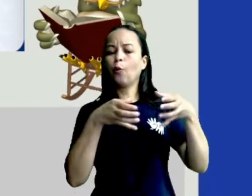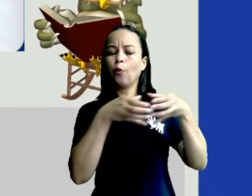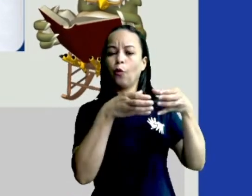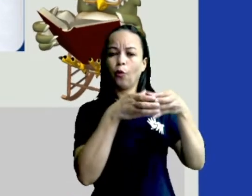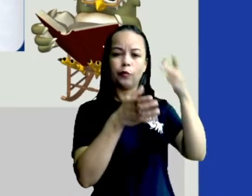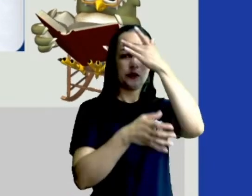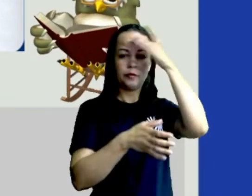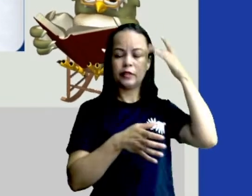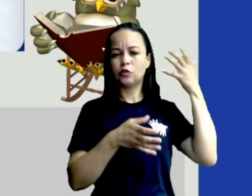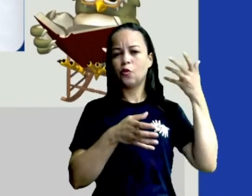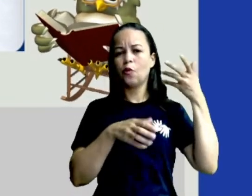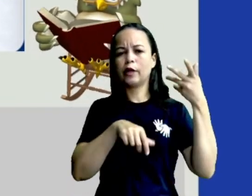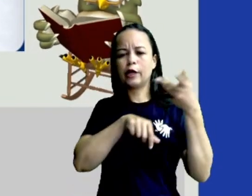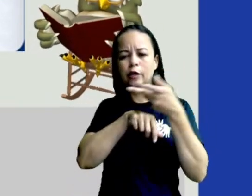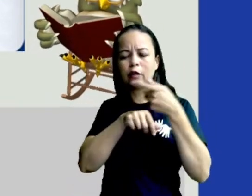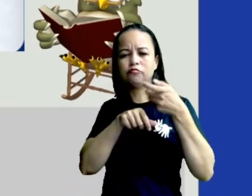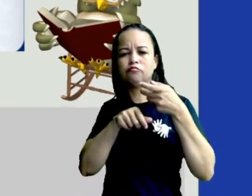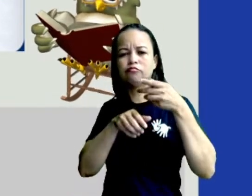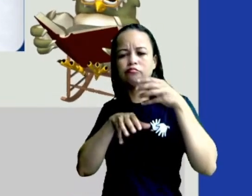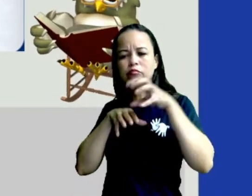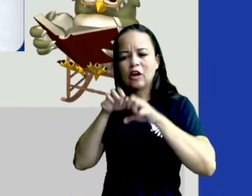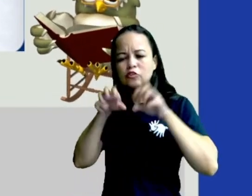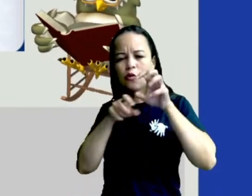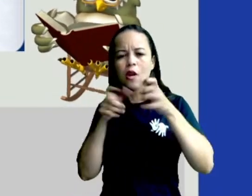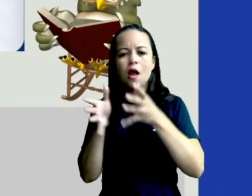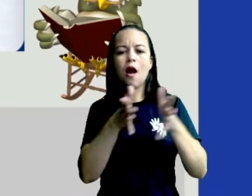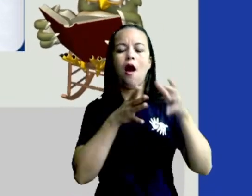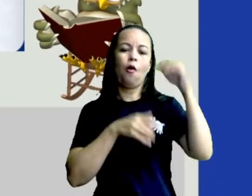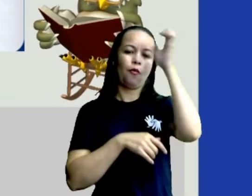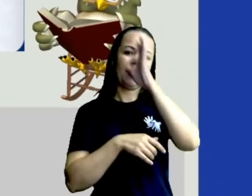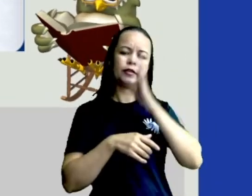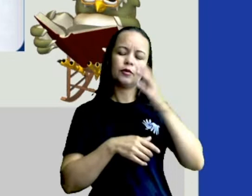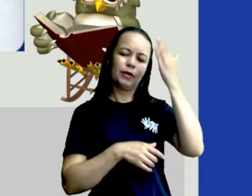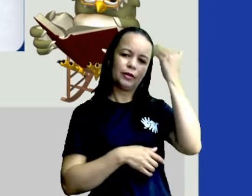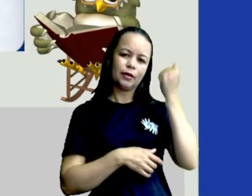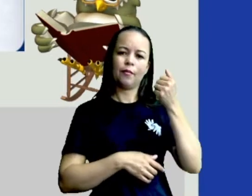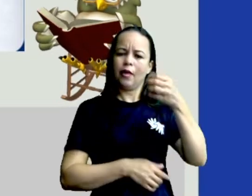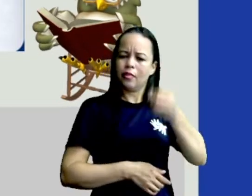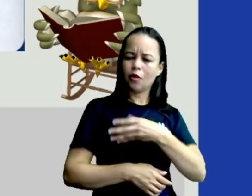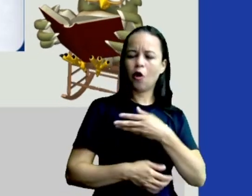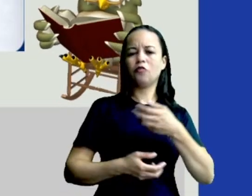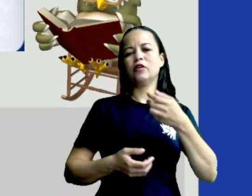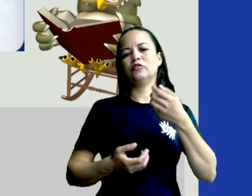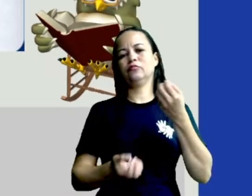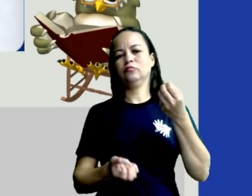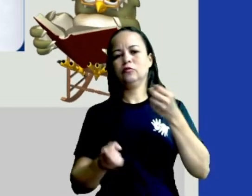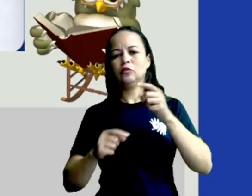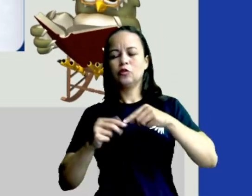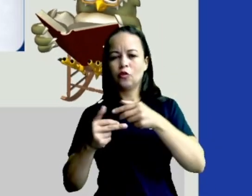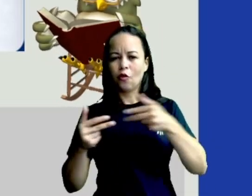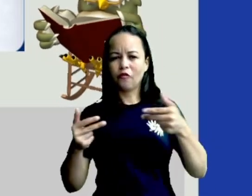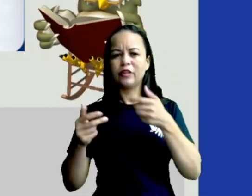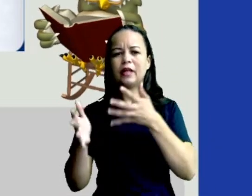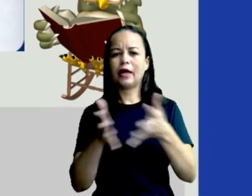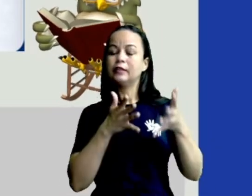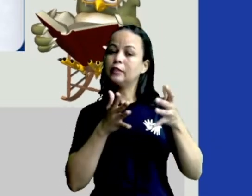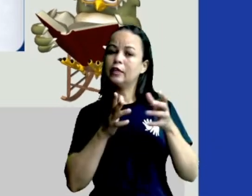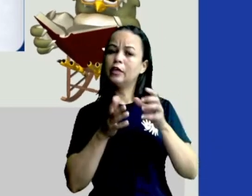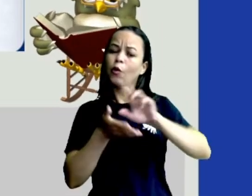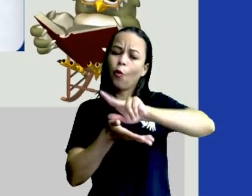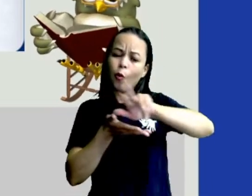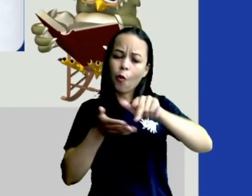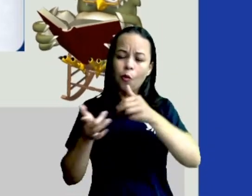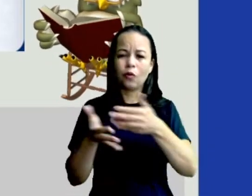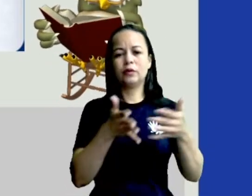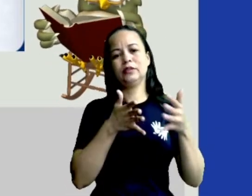Brasil interior adentro para saber as novidades e as novas especiarias que eles poderiam, descobrir